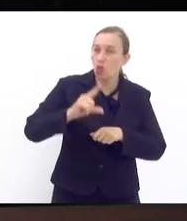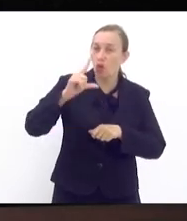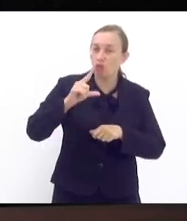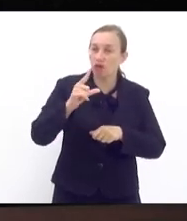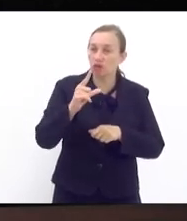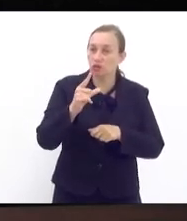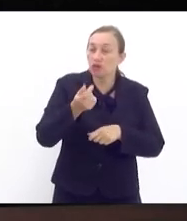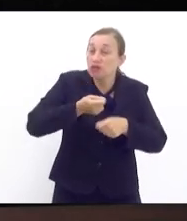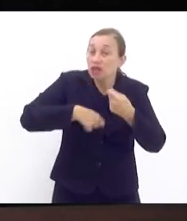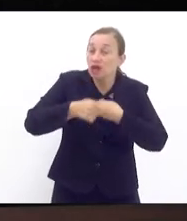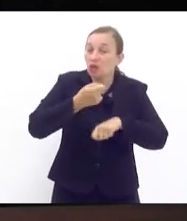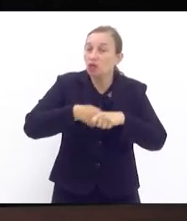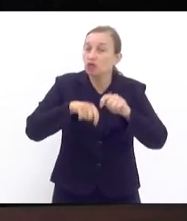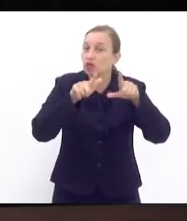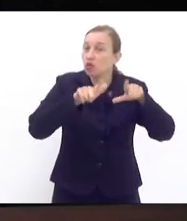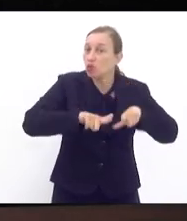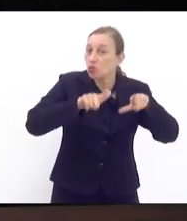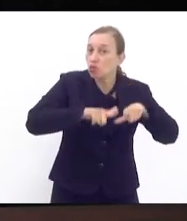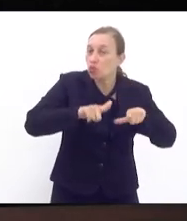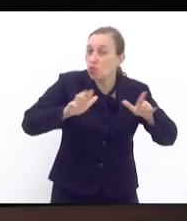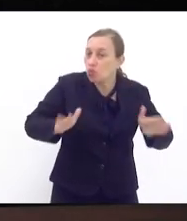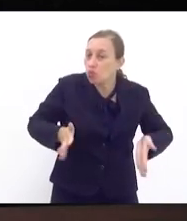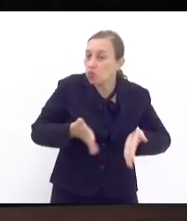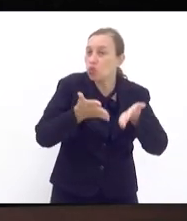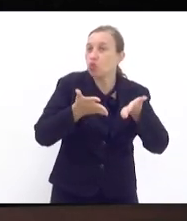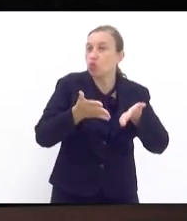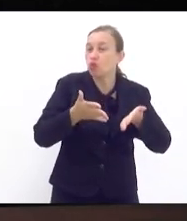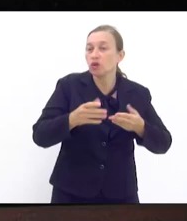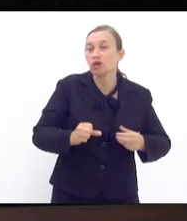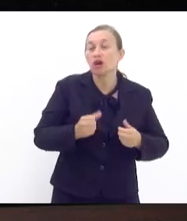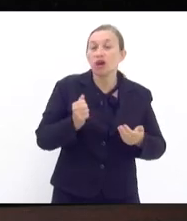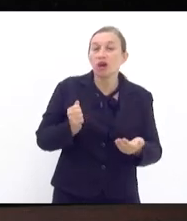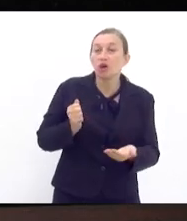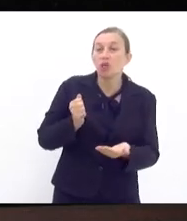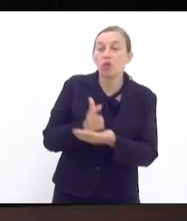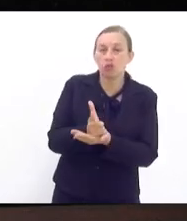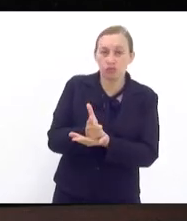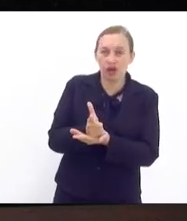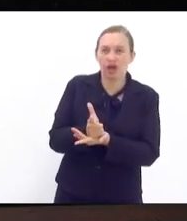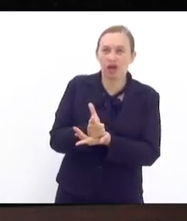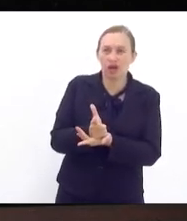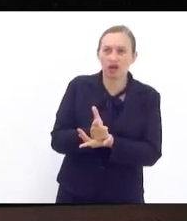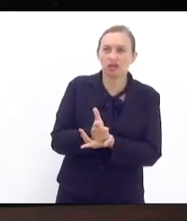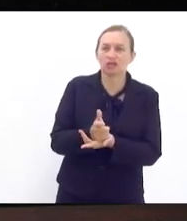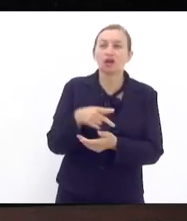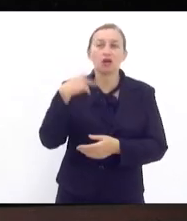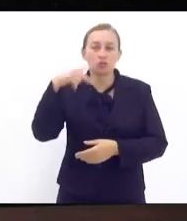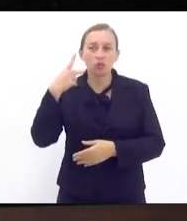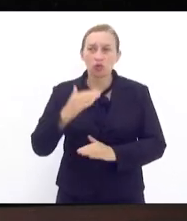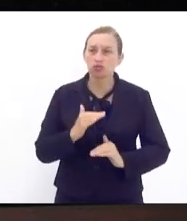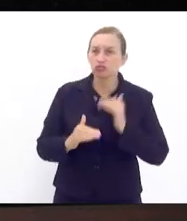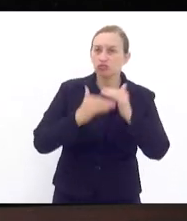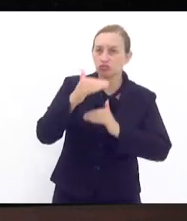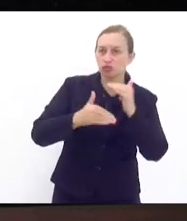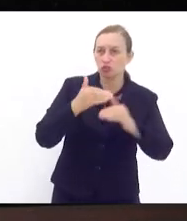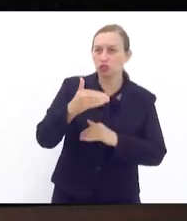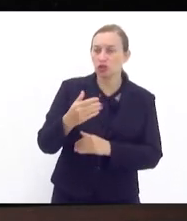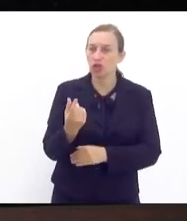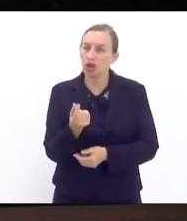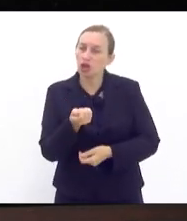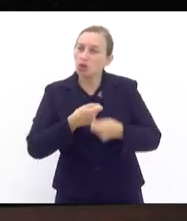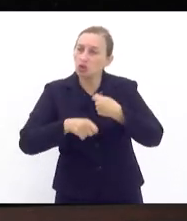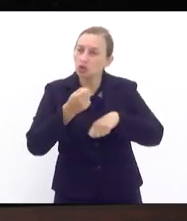economia local e um incentivo ao poder de compra, fomento a políticas de desenvolvimento econômico e social